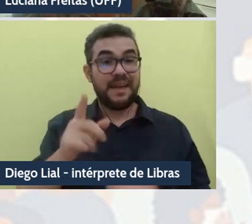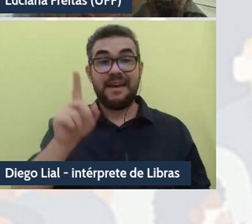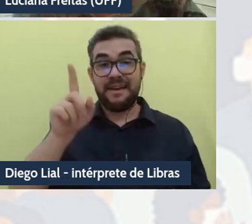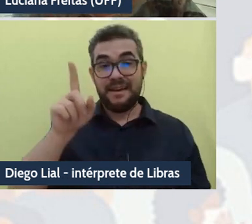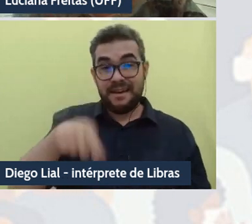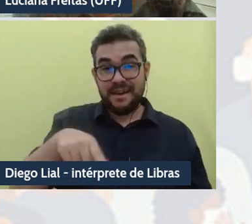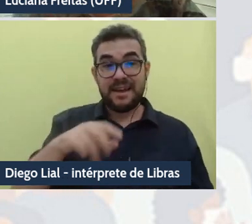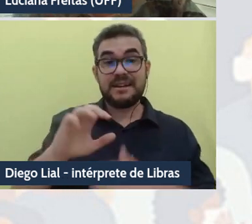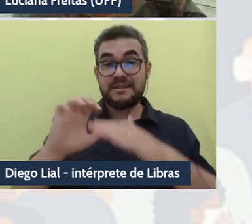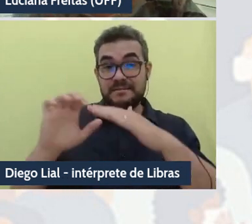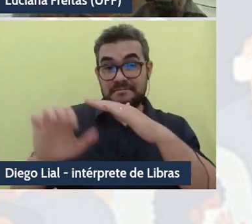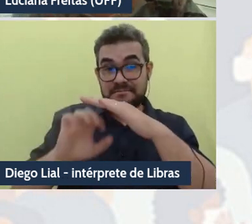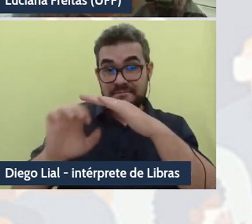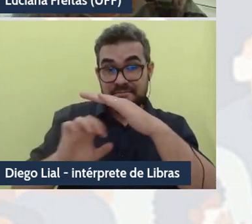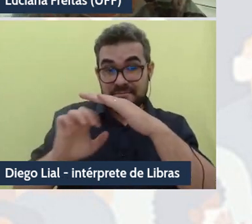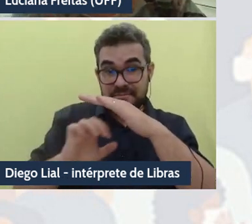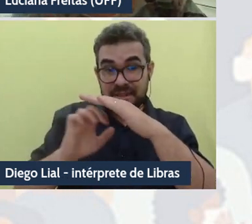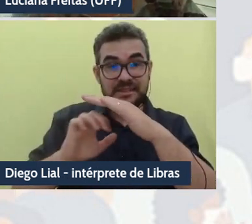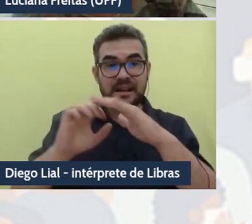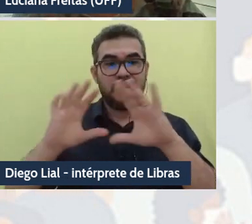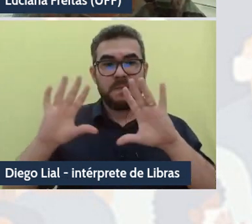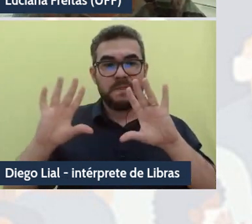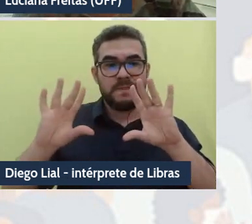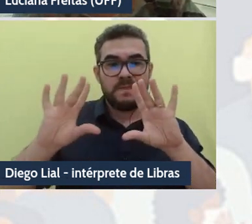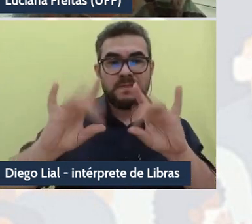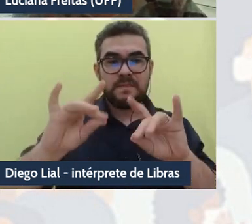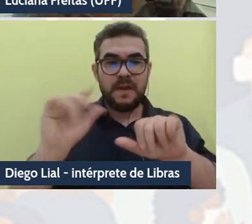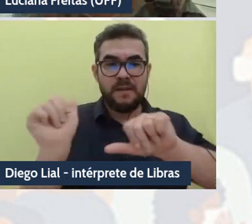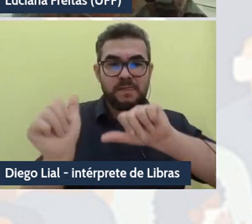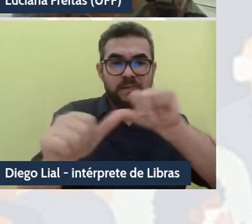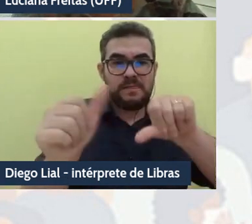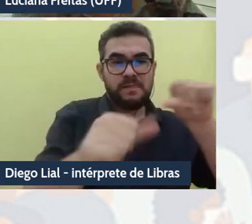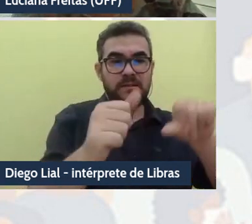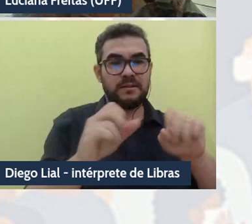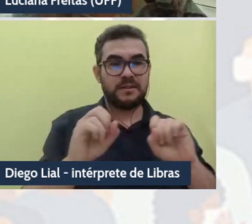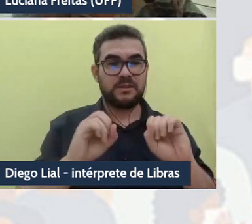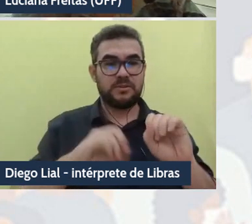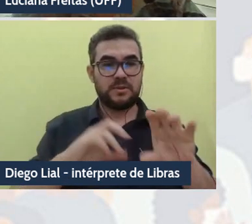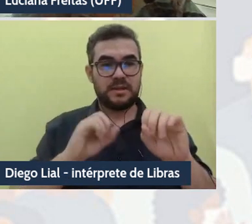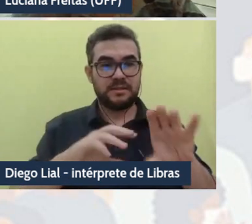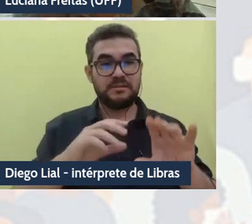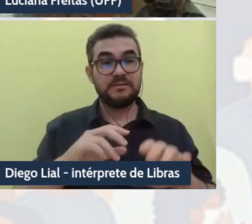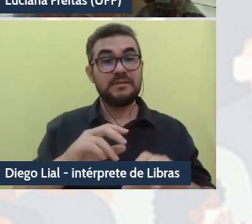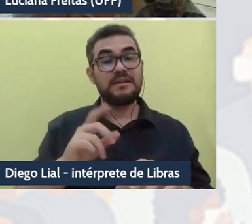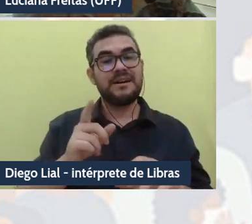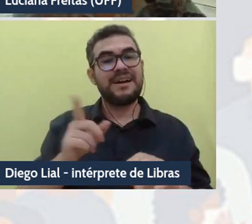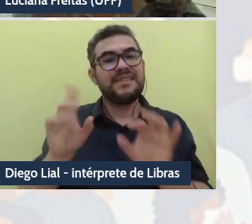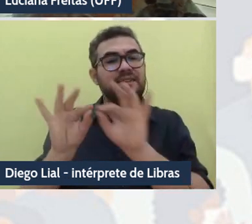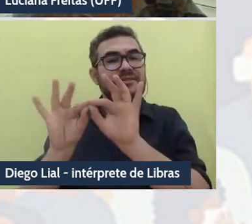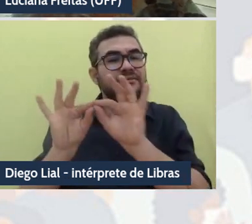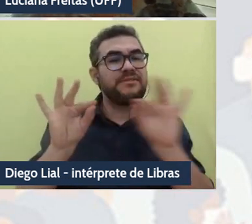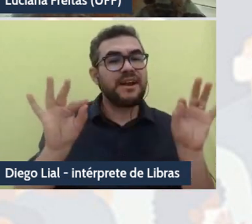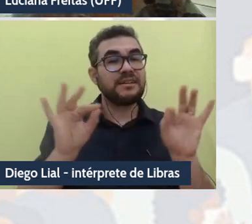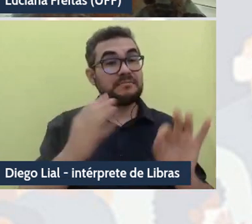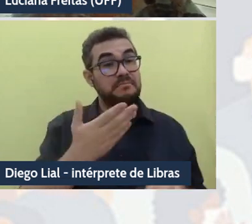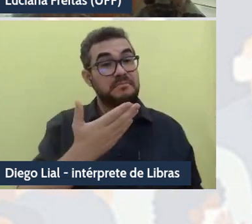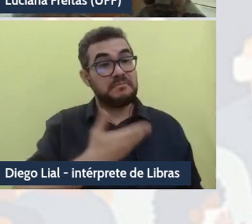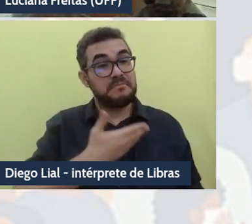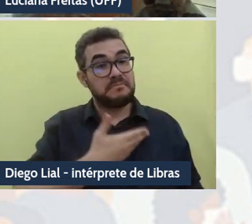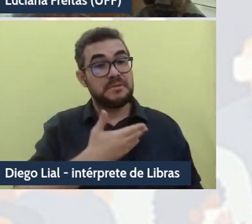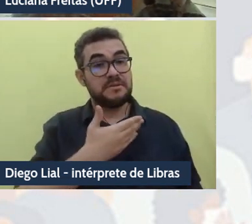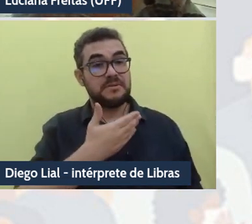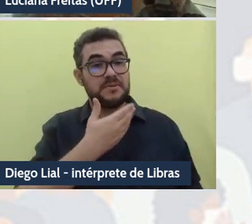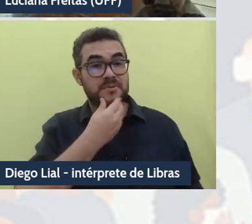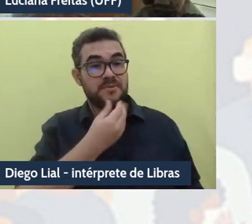Educação. Essa é uma terminologia usada pelo meu xará Freitas, Luiz Carlos de